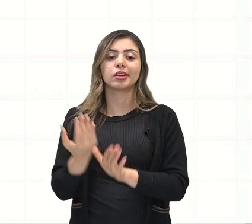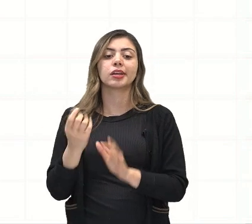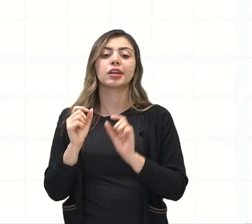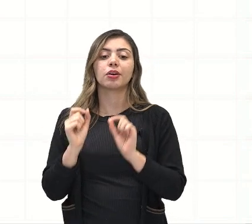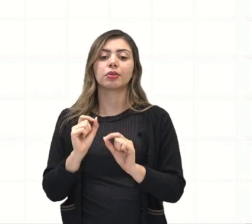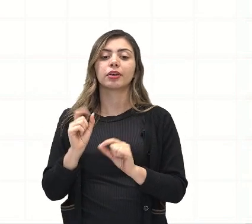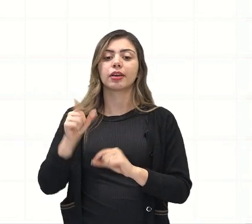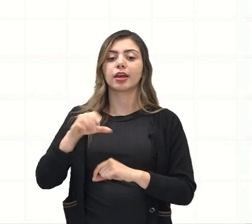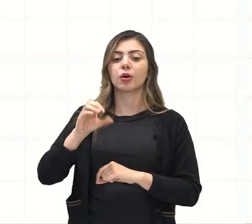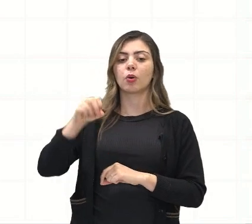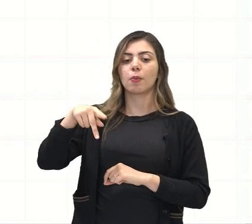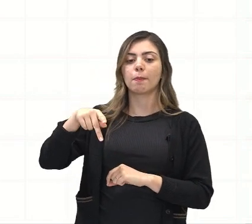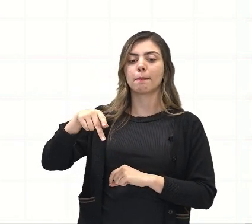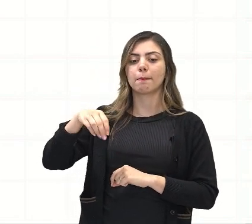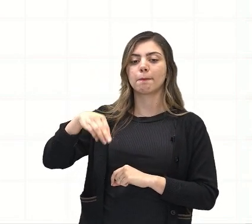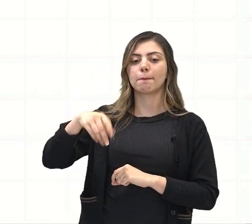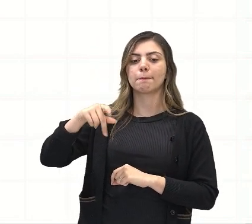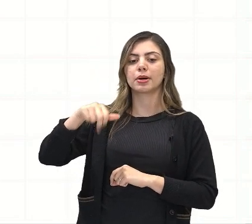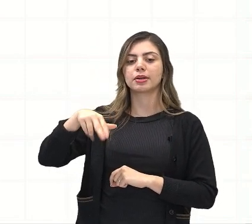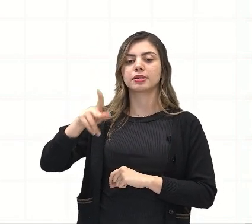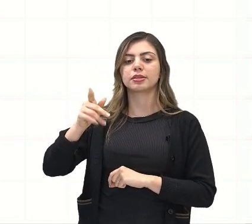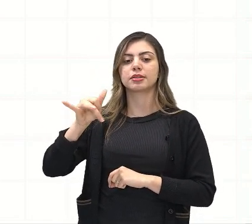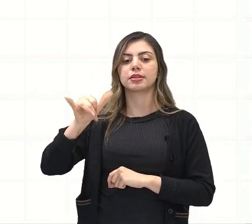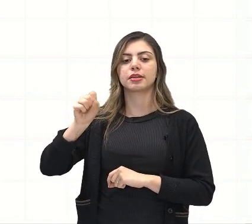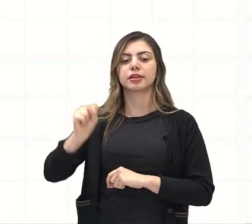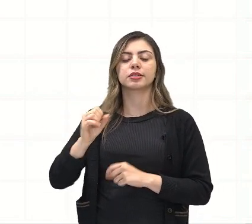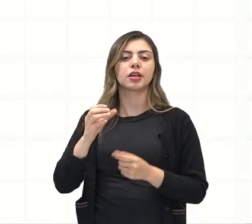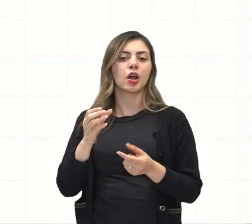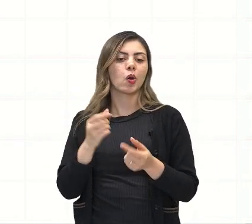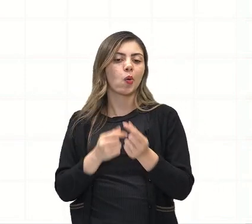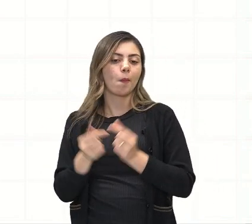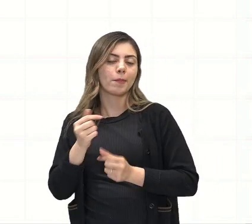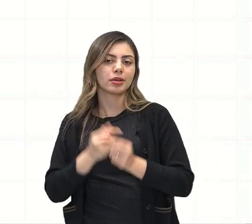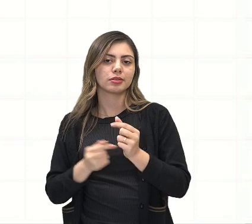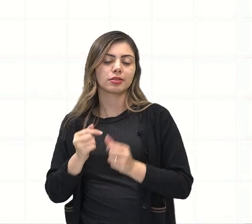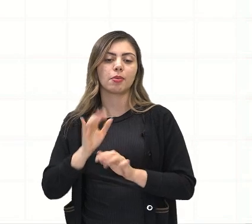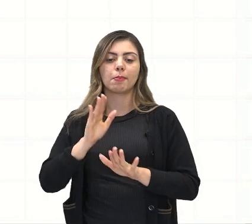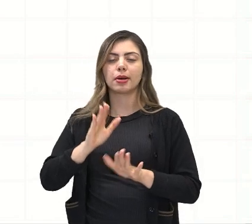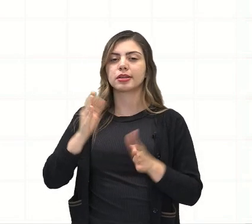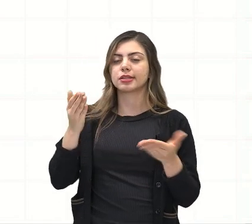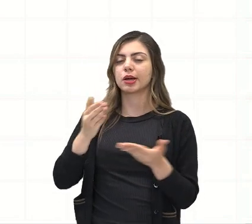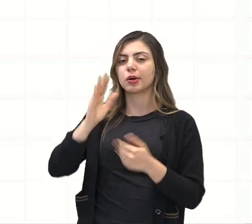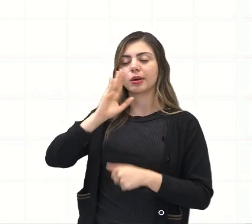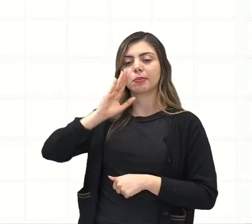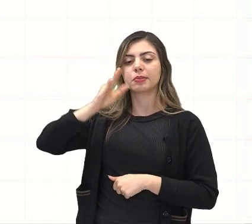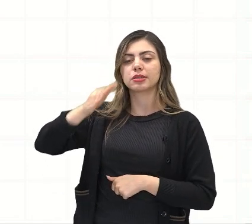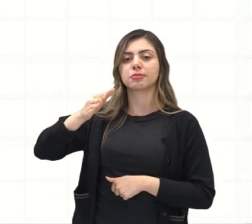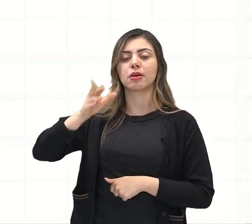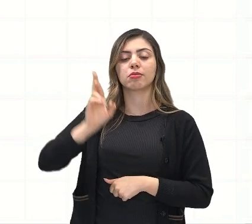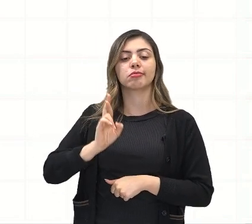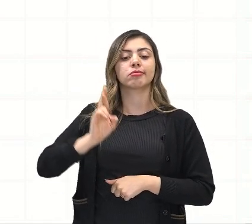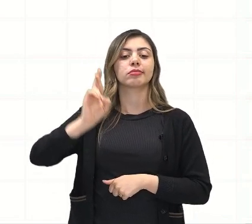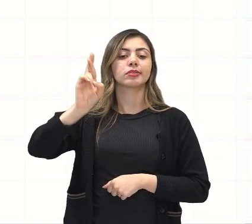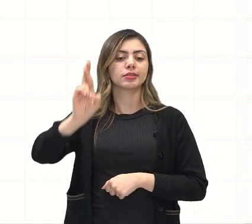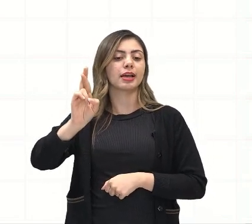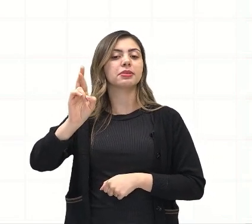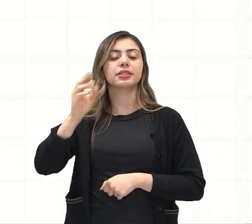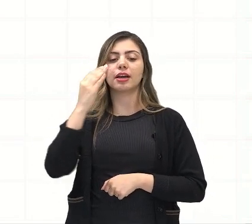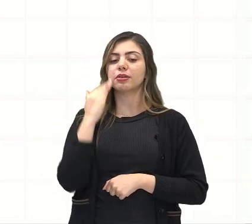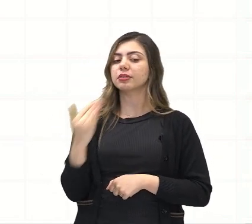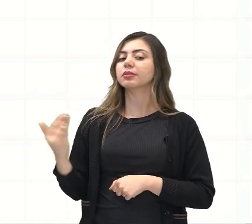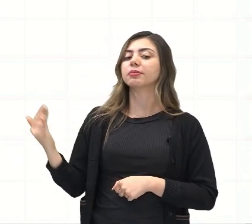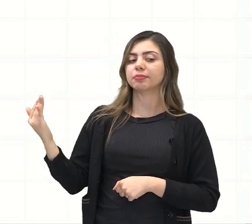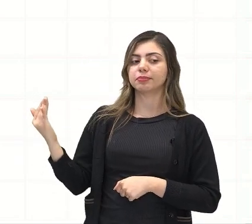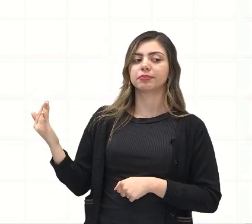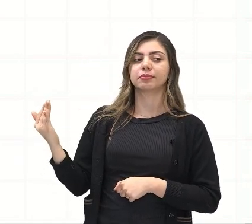companhias comerciais, né? E a companhia comercial que ficará, né, responsável pela nossa